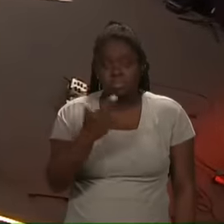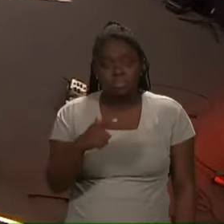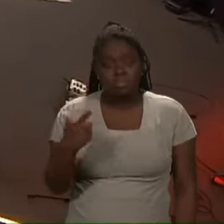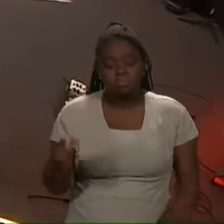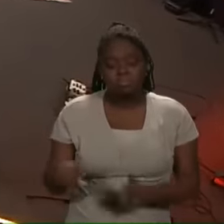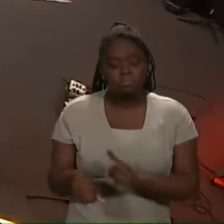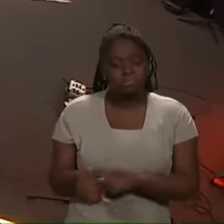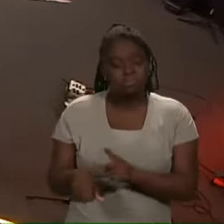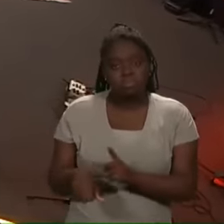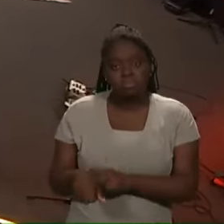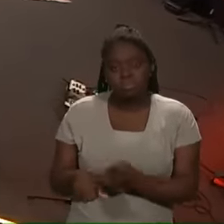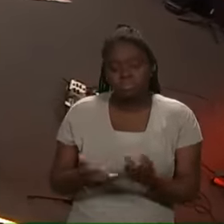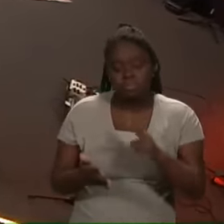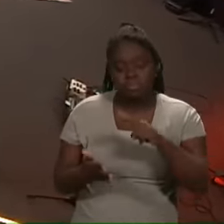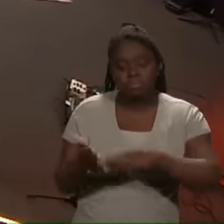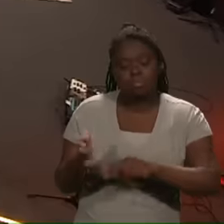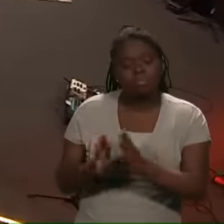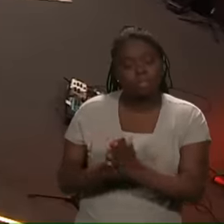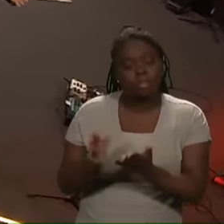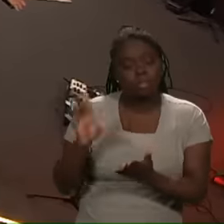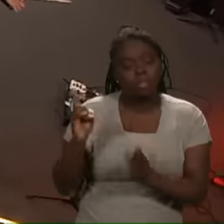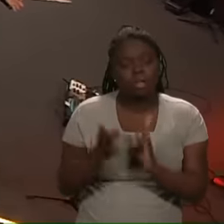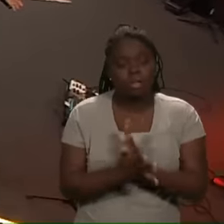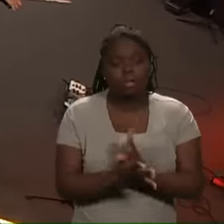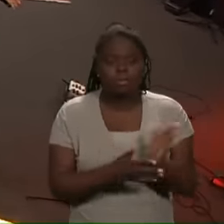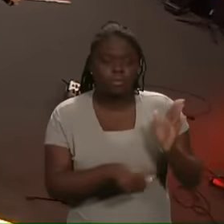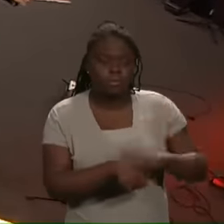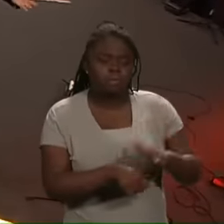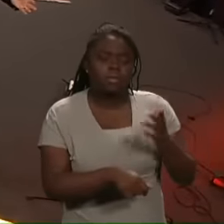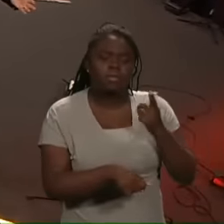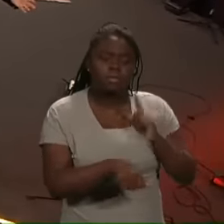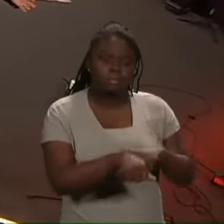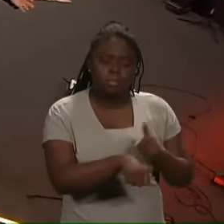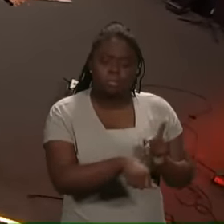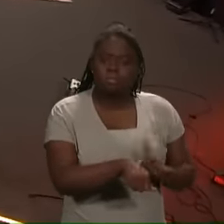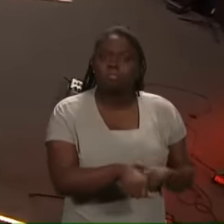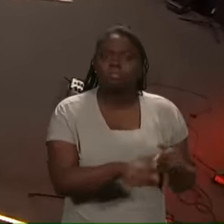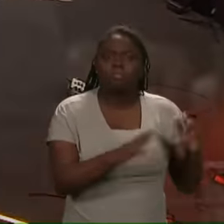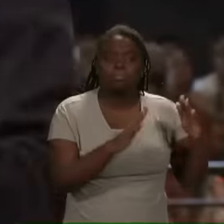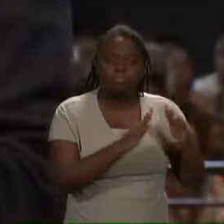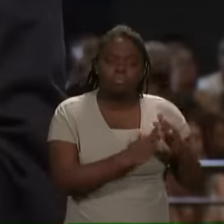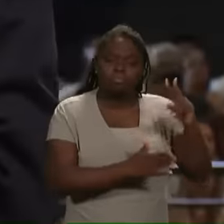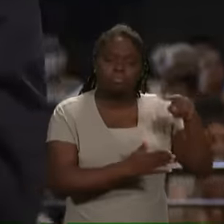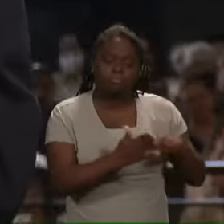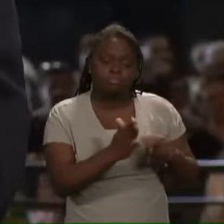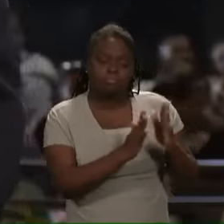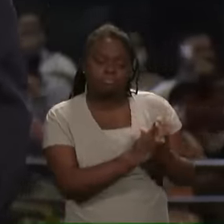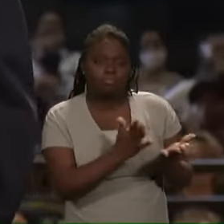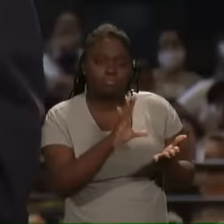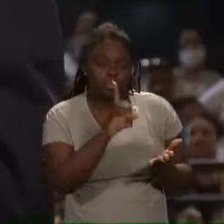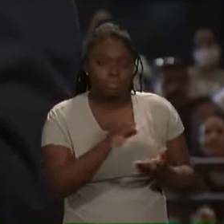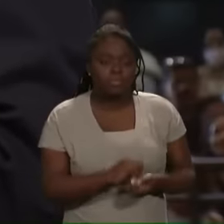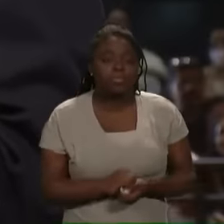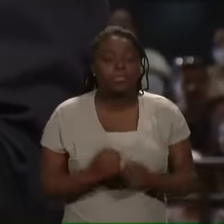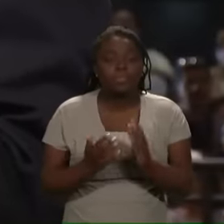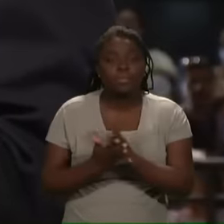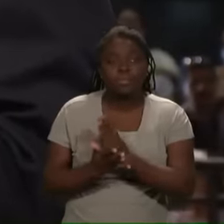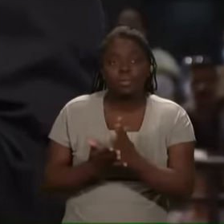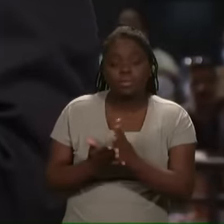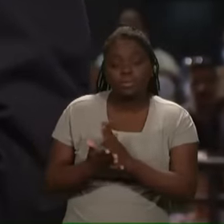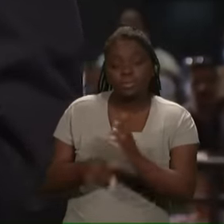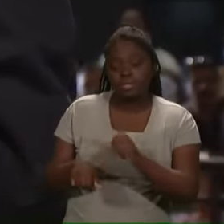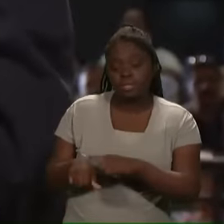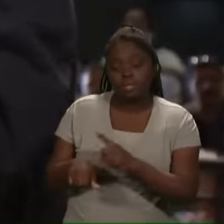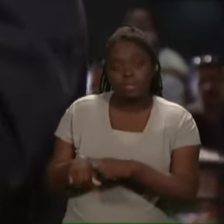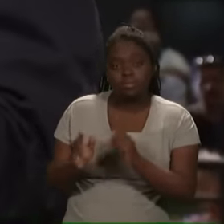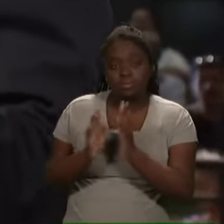tempo mesmo assim para ler a Bíblia. O outro tem mais vontade, tem mais tempo de ficar em casa lendo a Bíblia. Ou tem tempo de